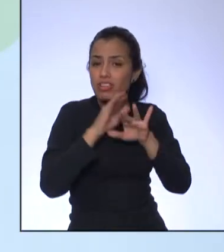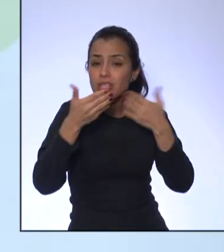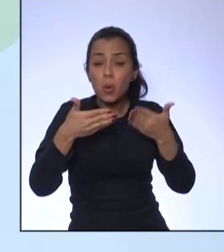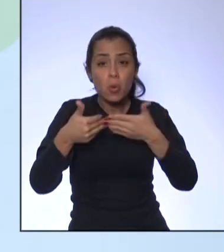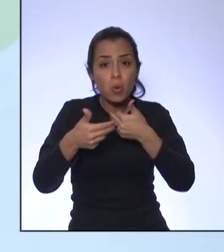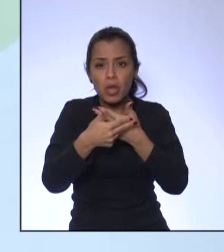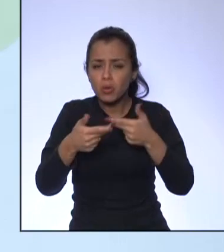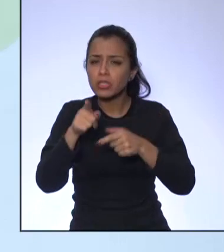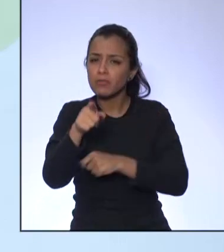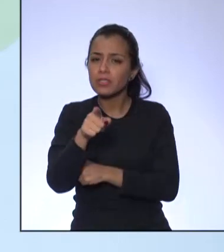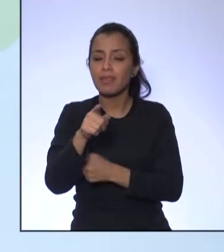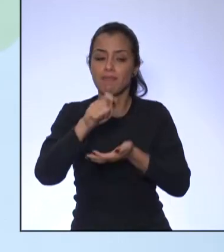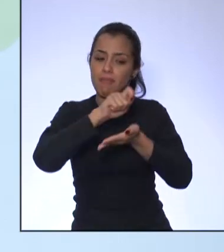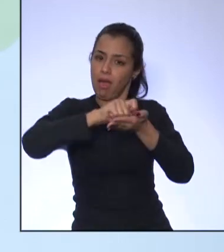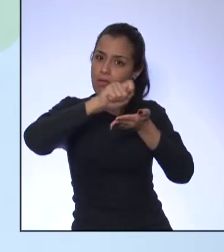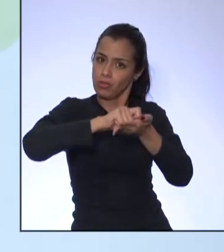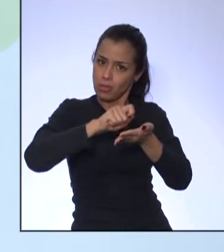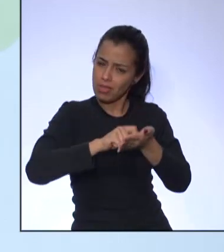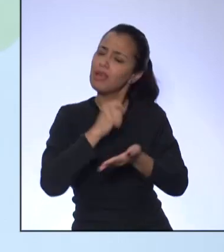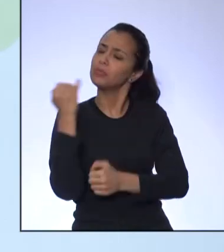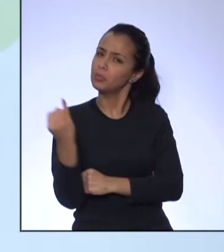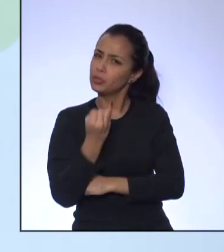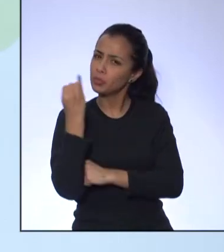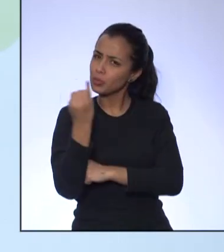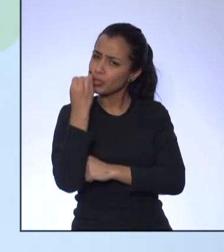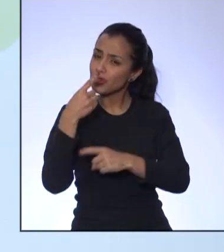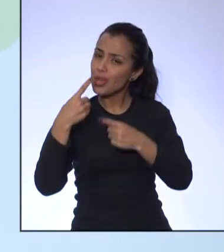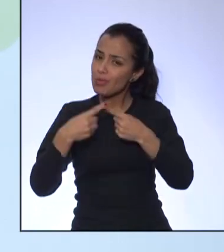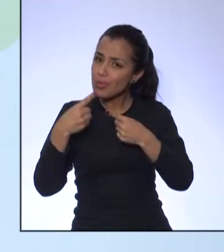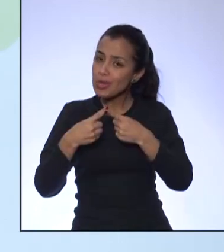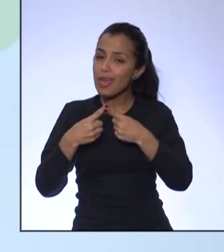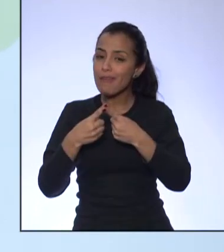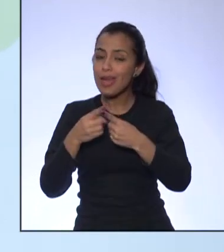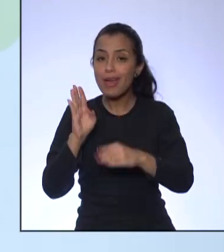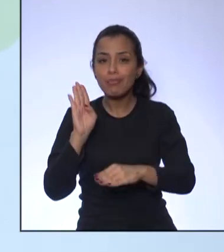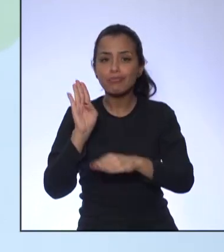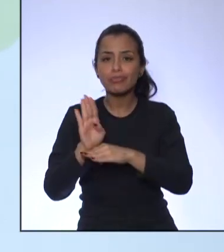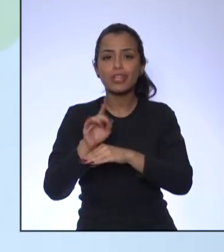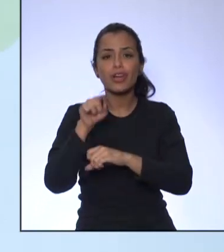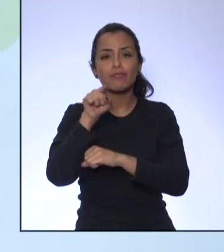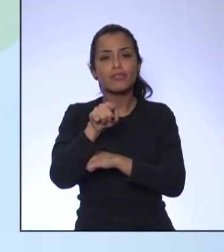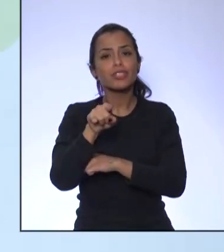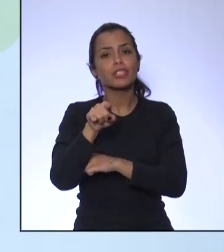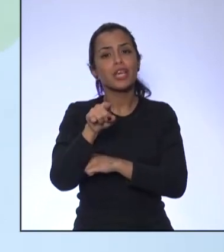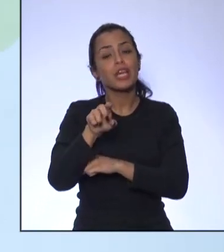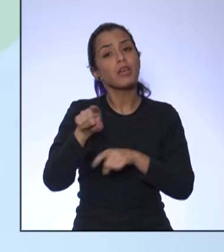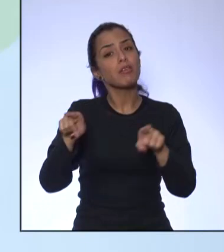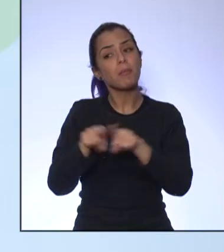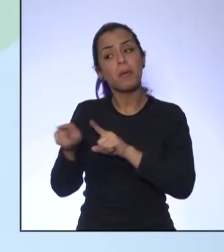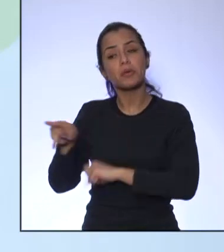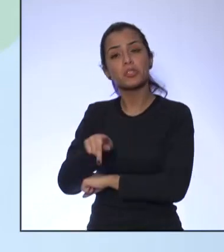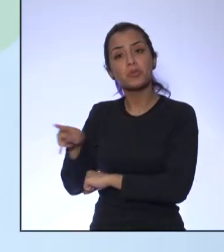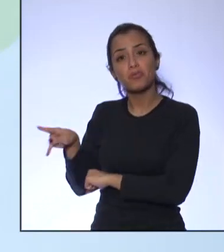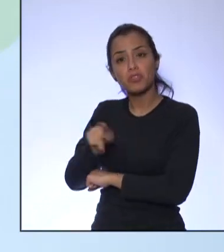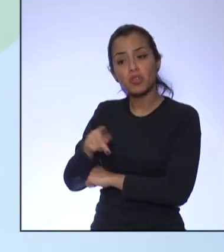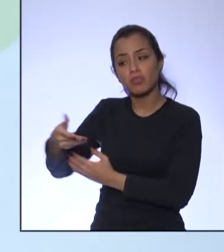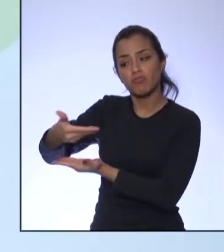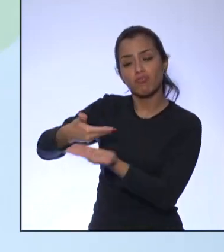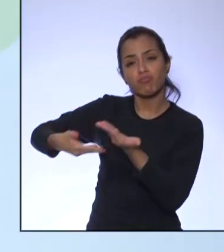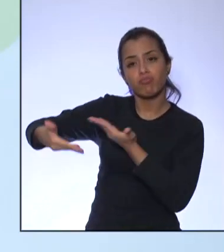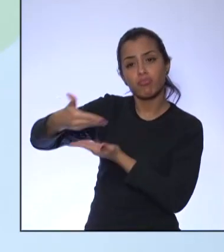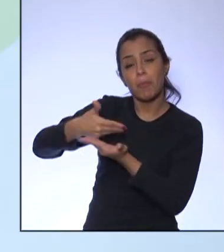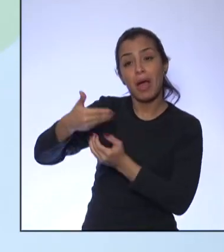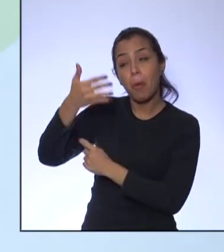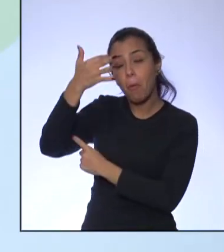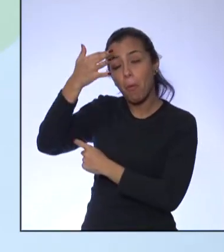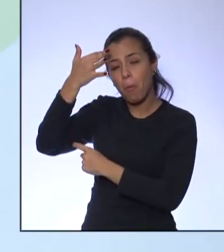importante que vocês façam essas anotações. Essas anotações elas também vão auxiliar que os professores utilizem, né, para a gente entender o que